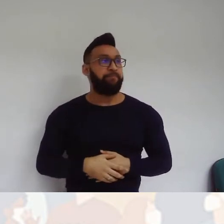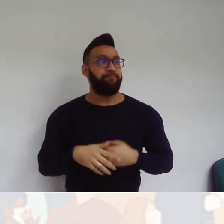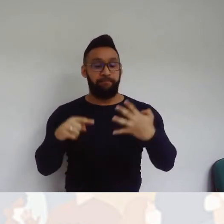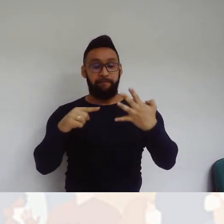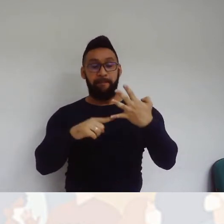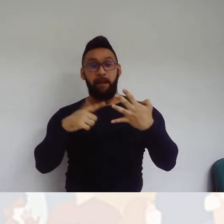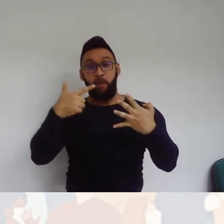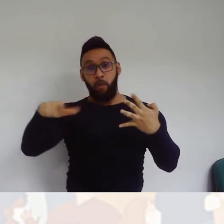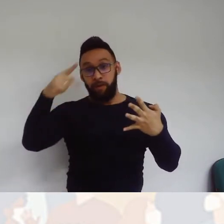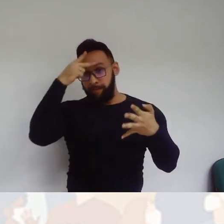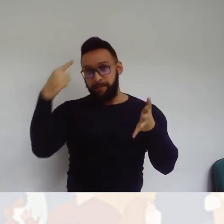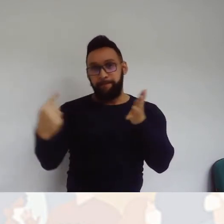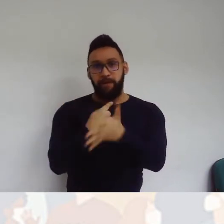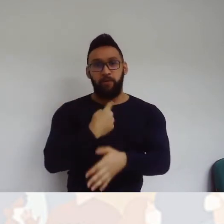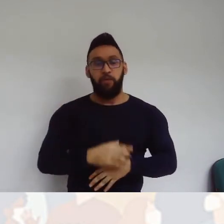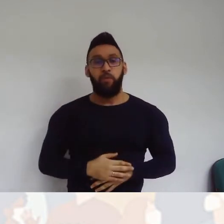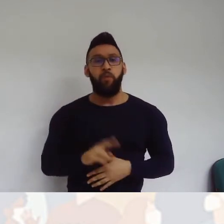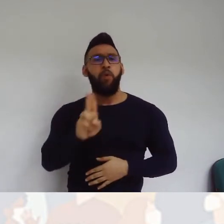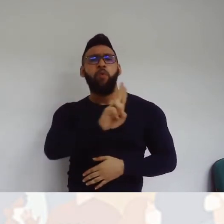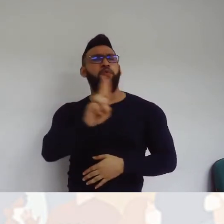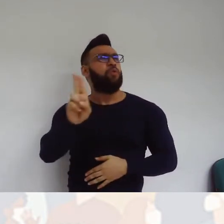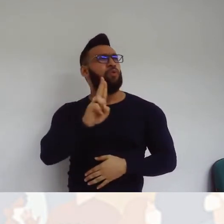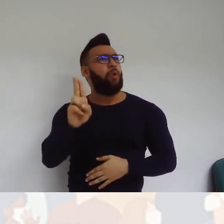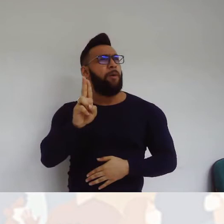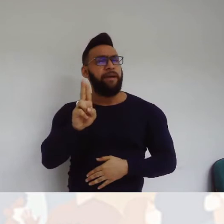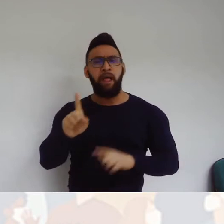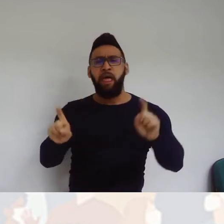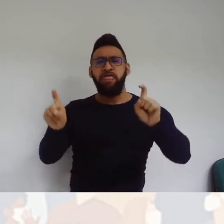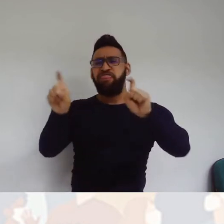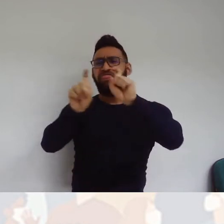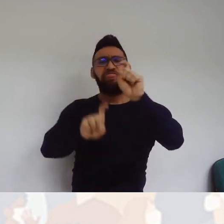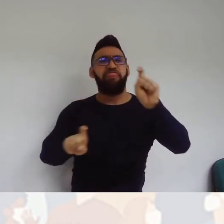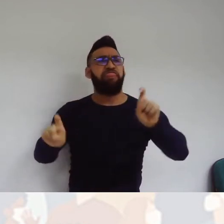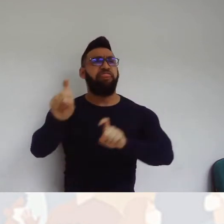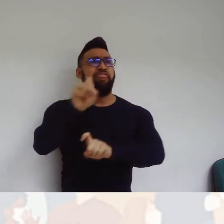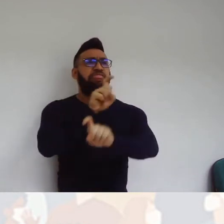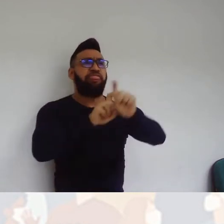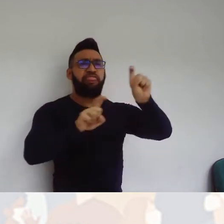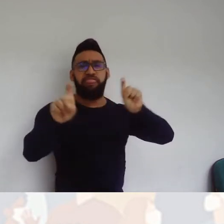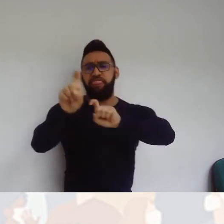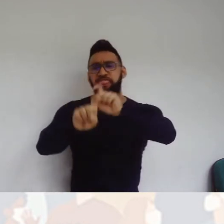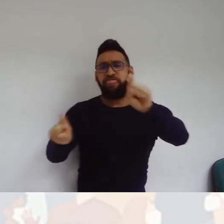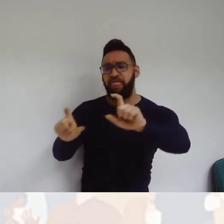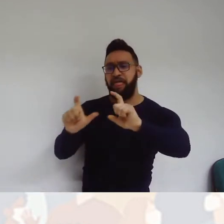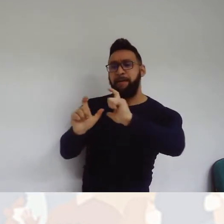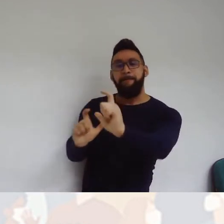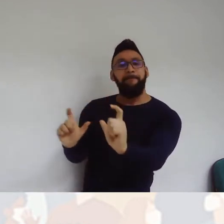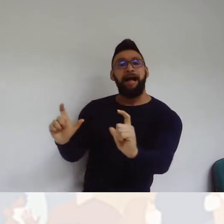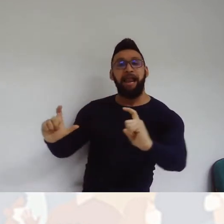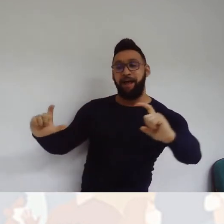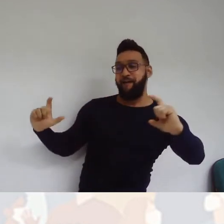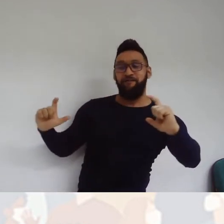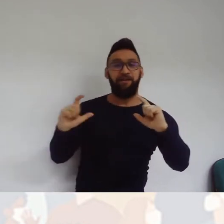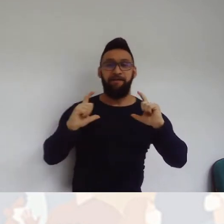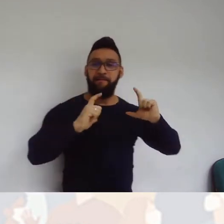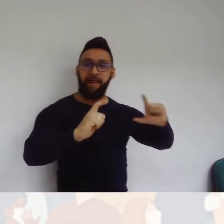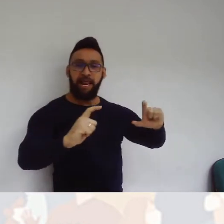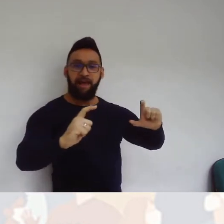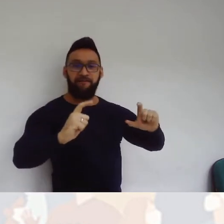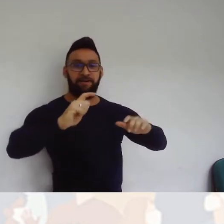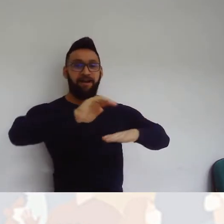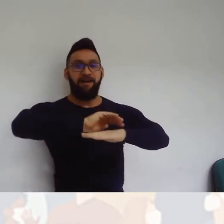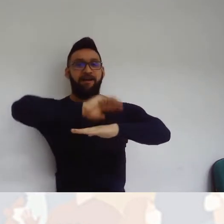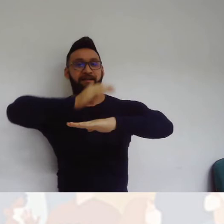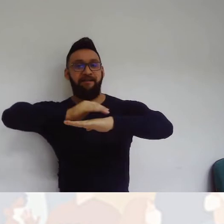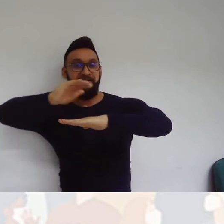alguém pergunta sobre o nome do artista dos grafites. Qual seria o nome do artista dos grafites? E uma